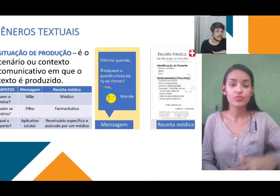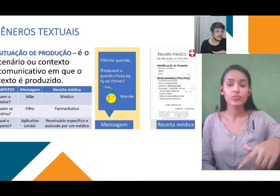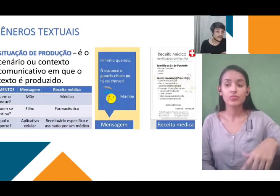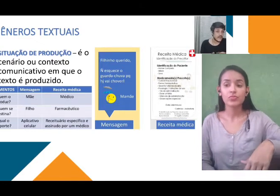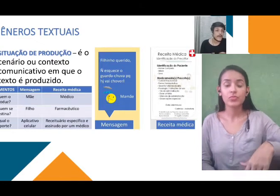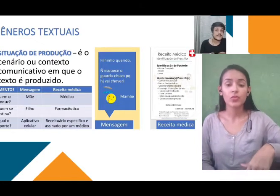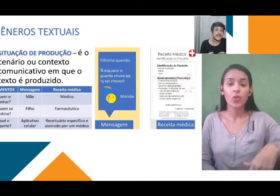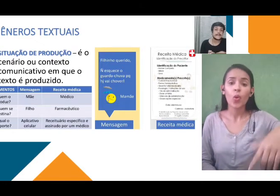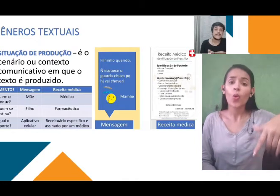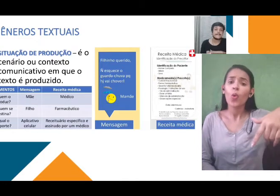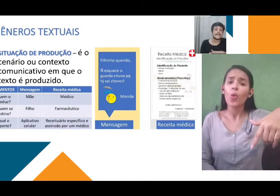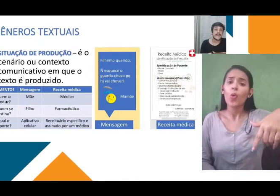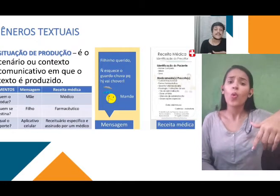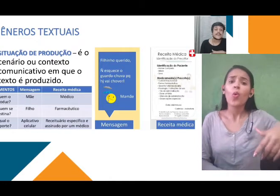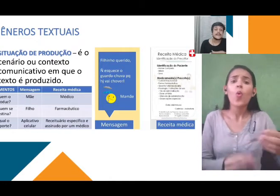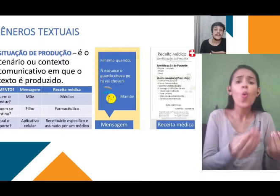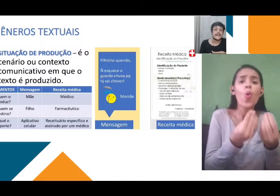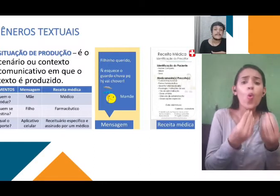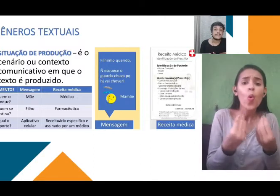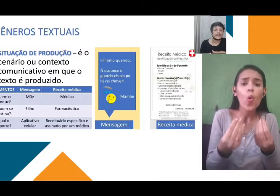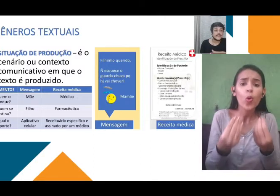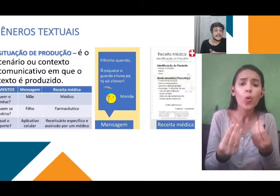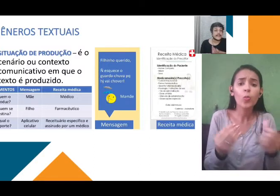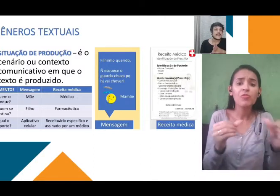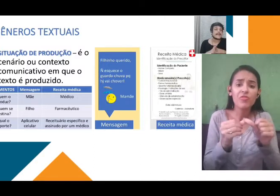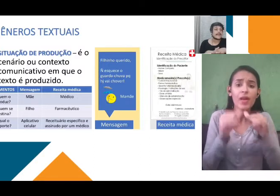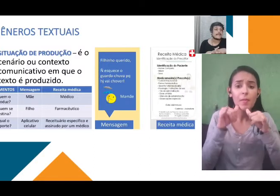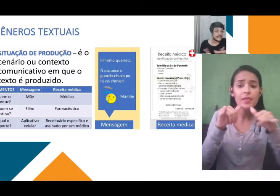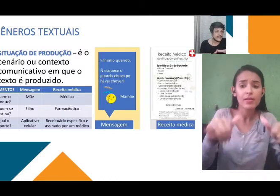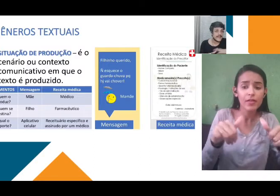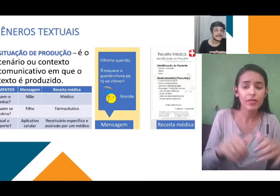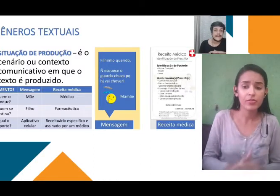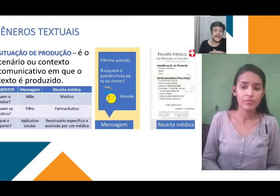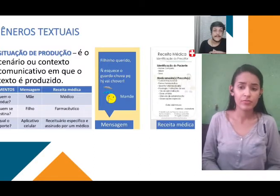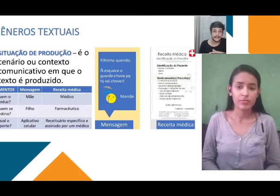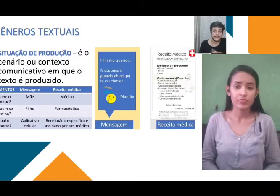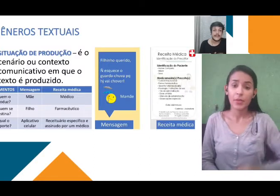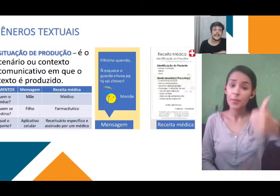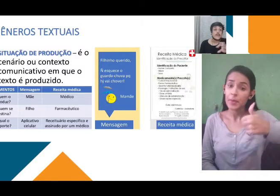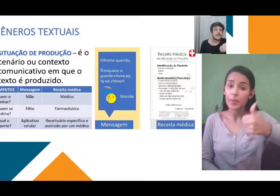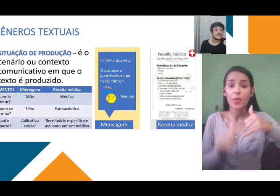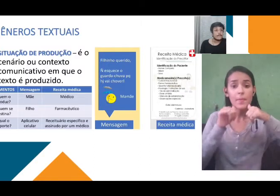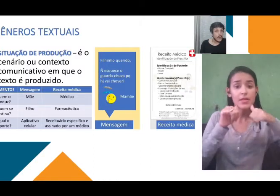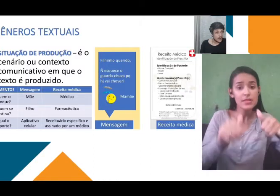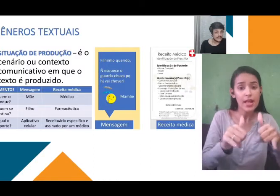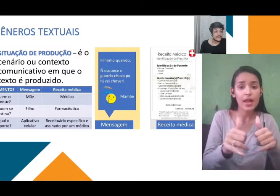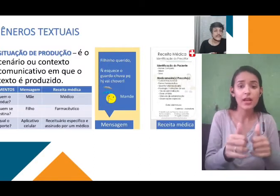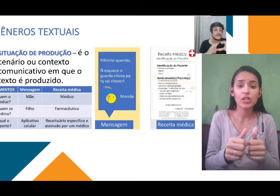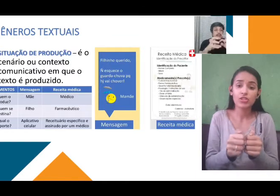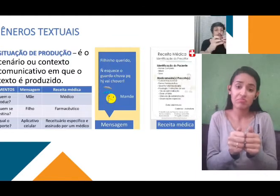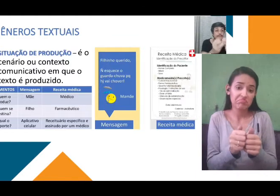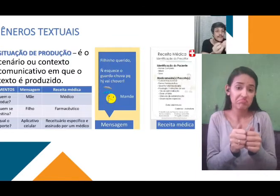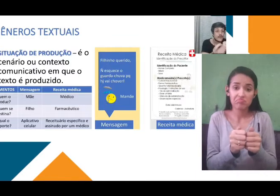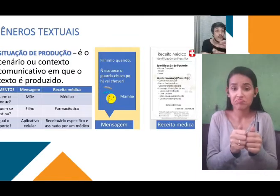esse gênero textual receita médica, né? Para poder fornecer esse medicamento. E qual o suporte, ou